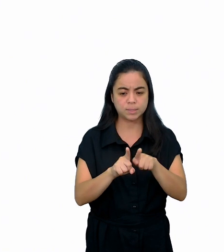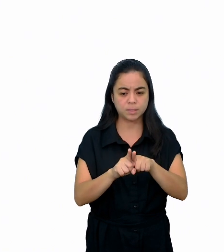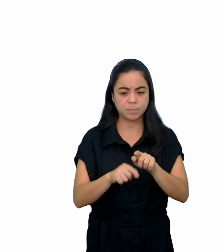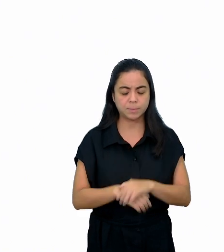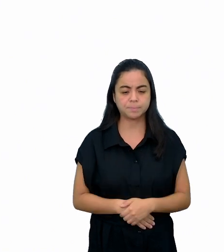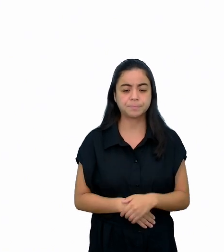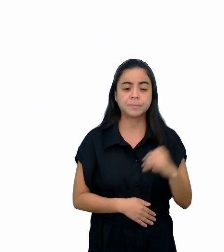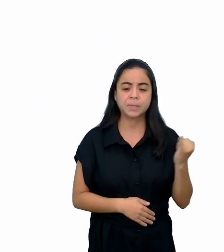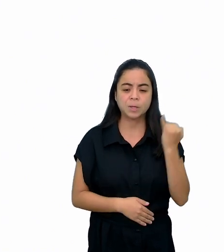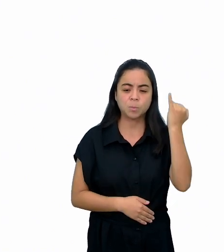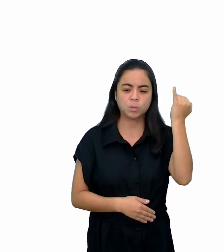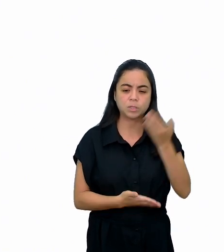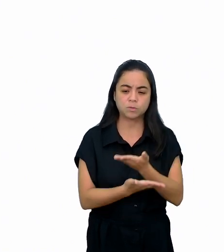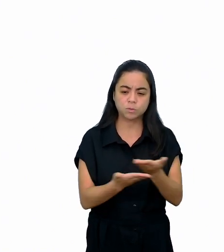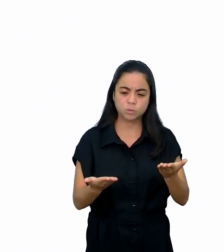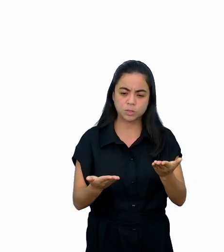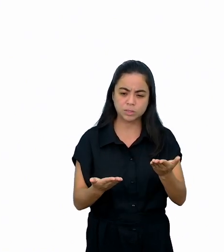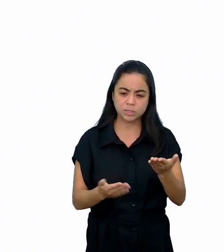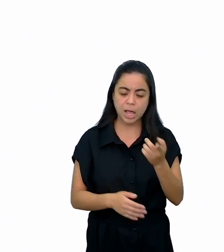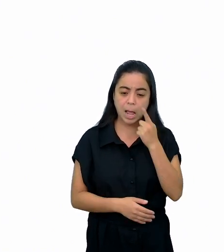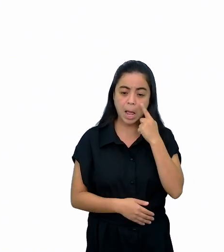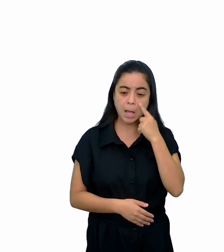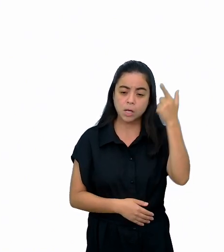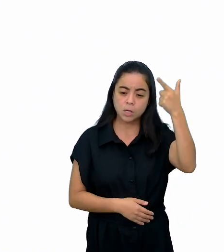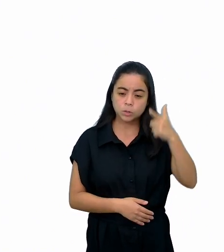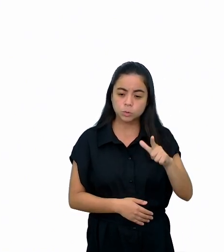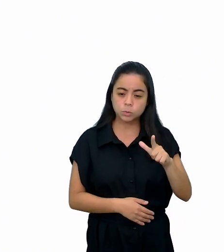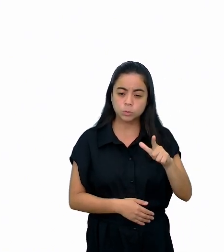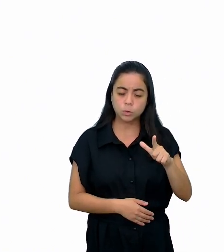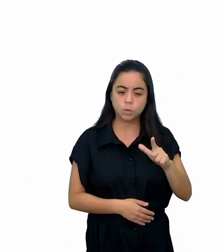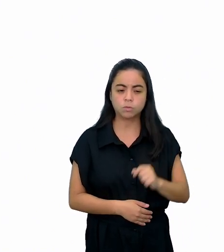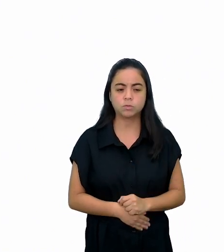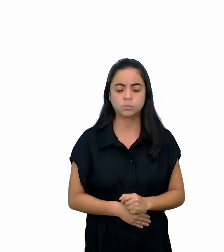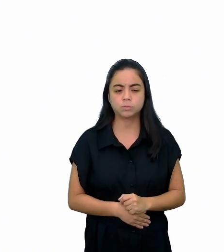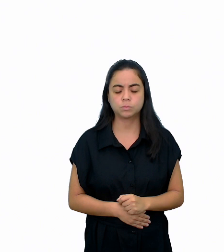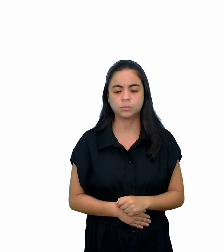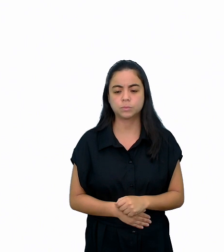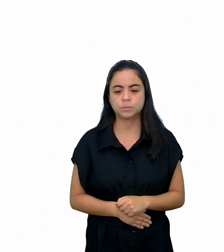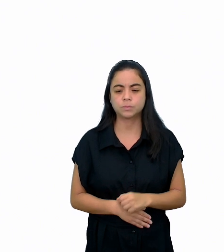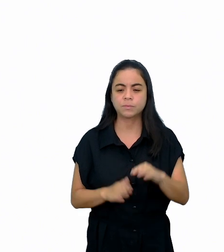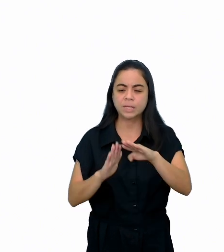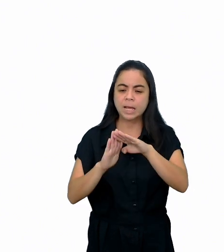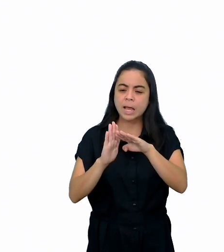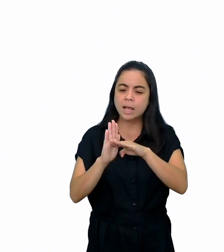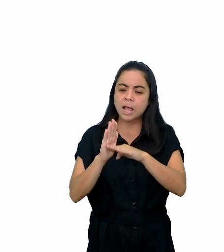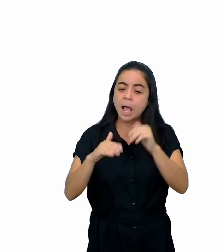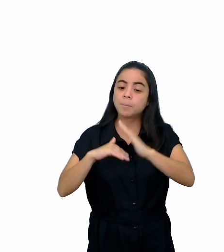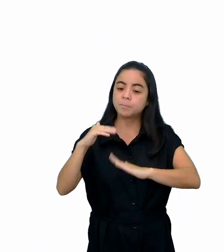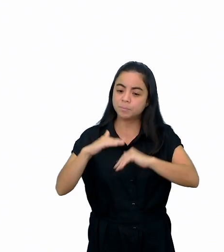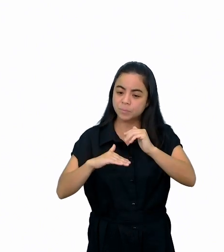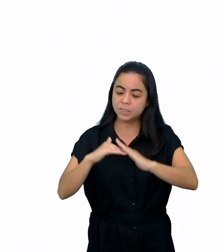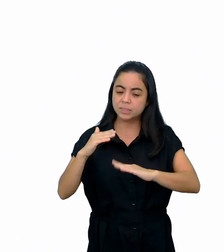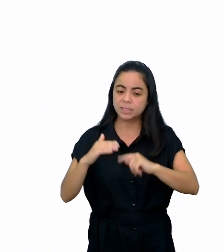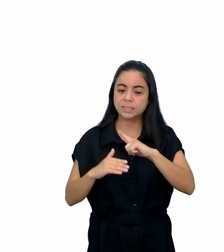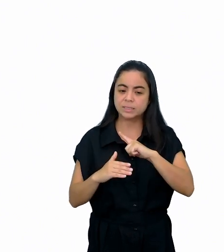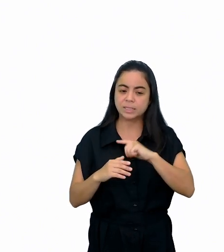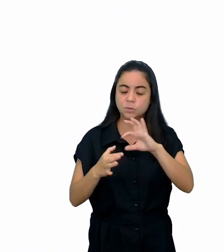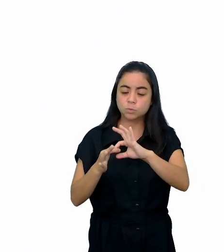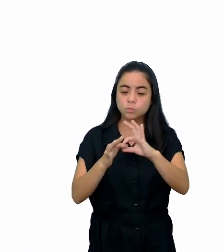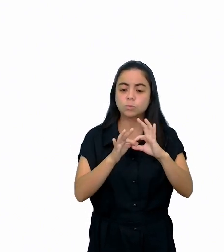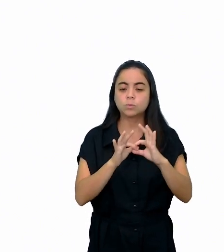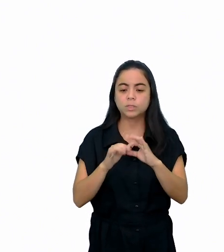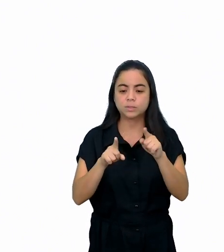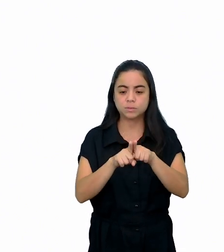você retome aí quais foram as habilidades que trataram desse